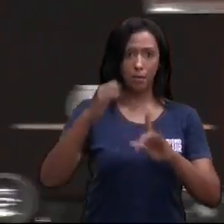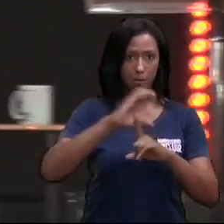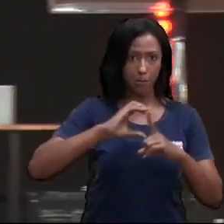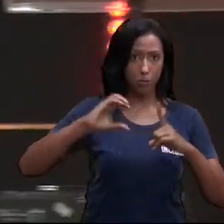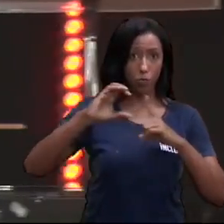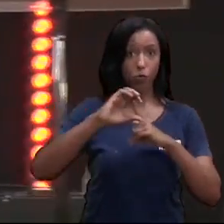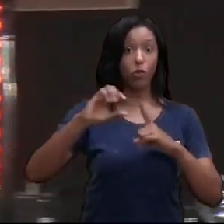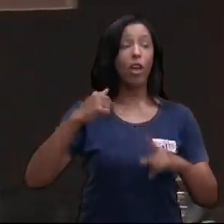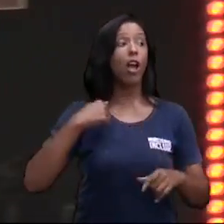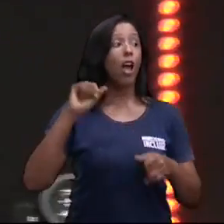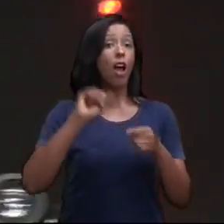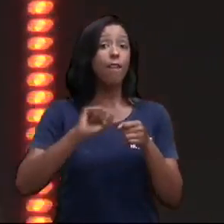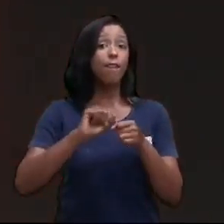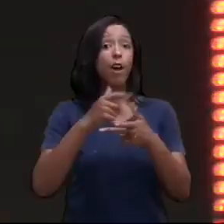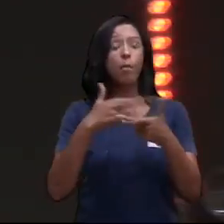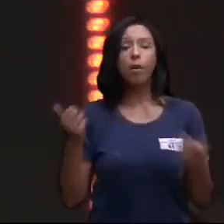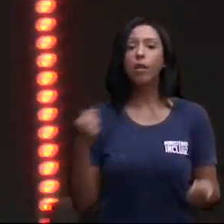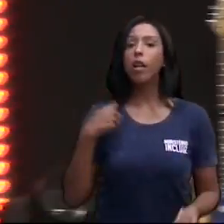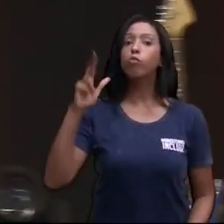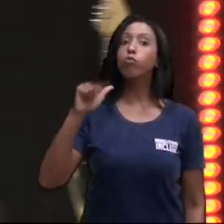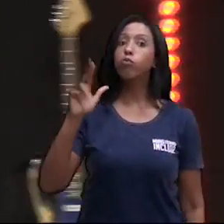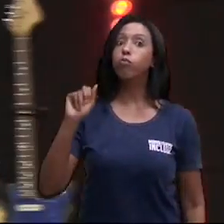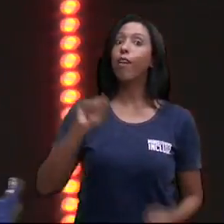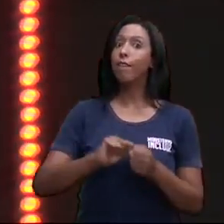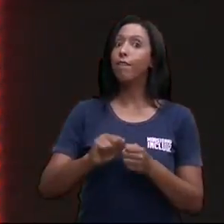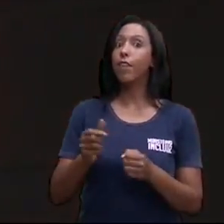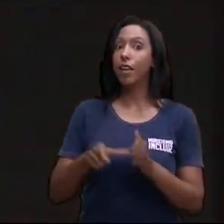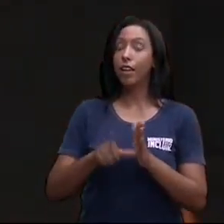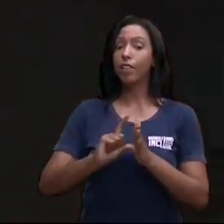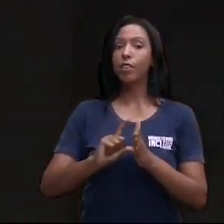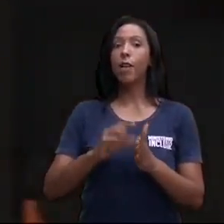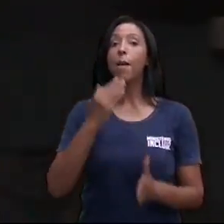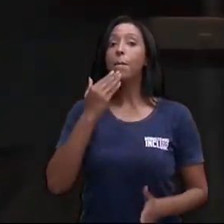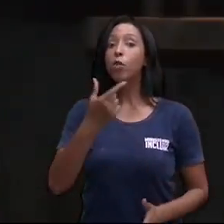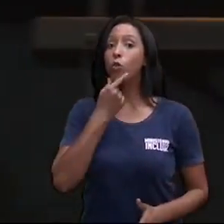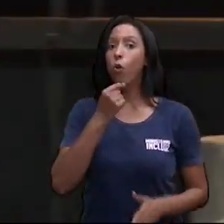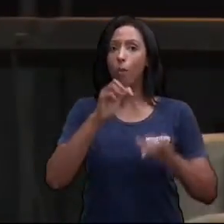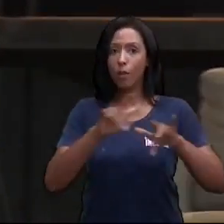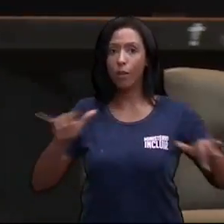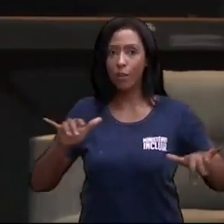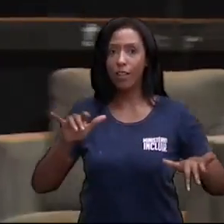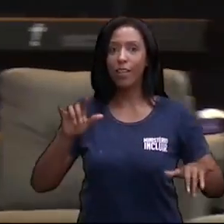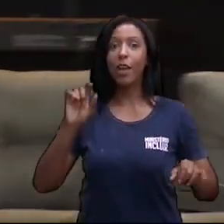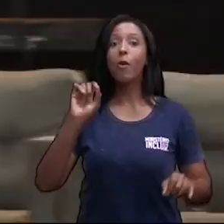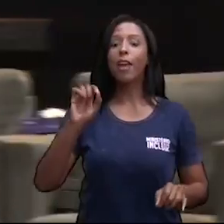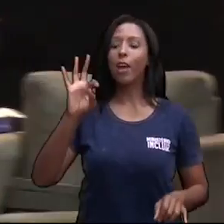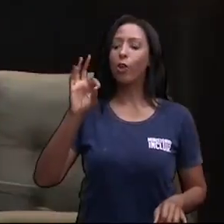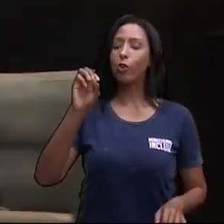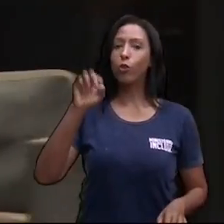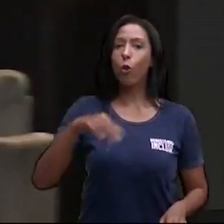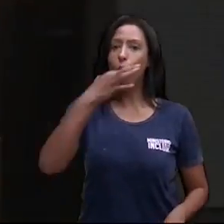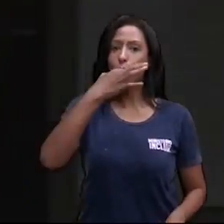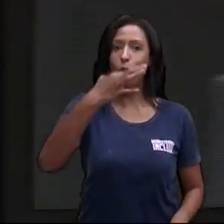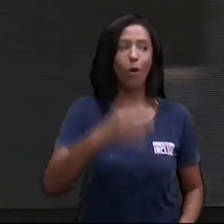eu fiz uma coisa aqui que eu nunca tinha feito que foi pedir para o tecladista para dar um tom Oi